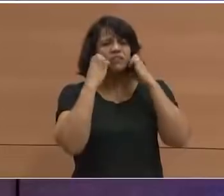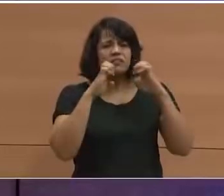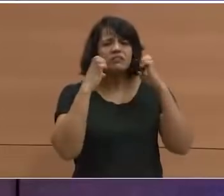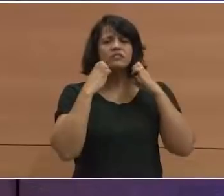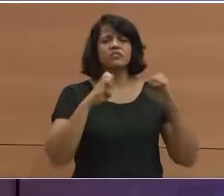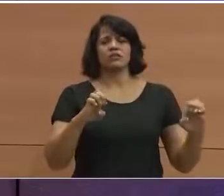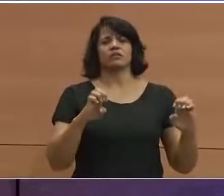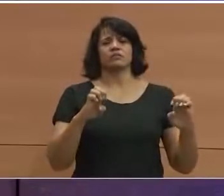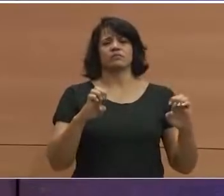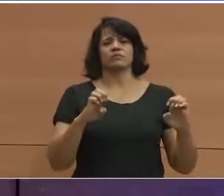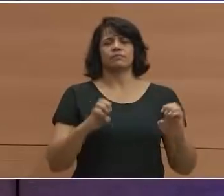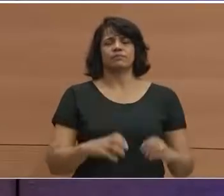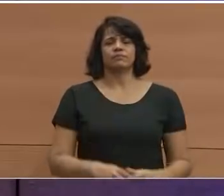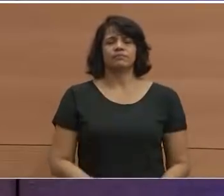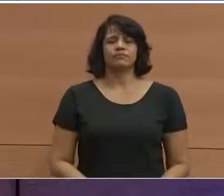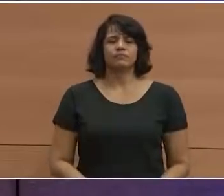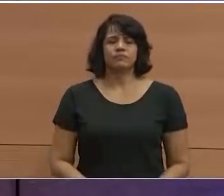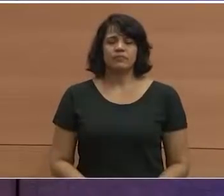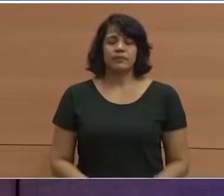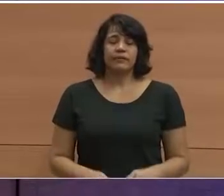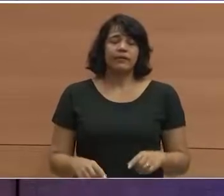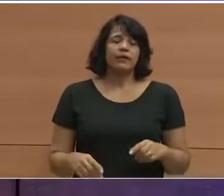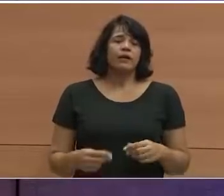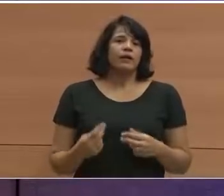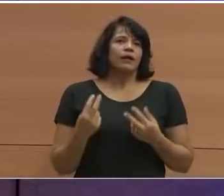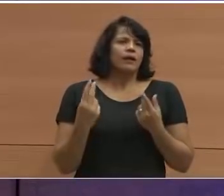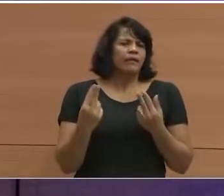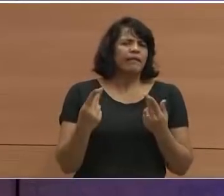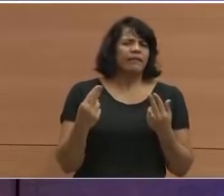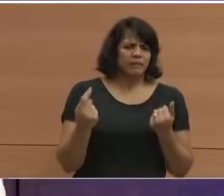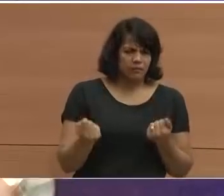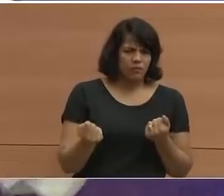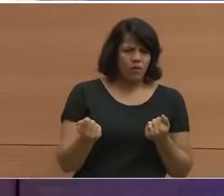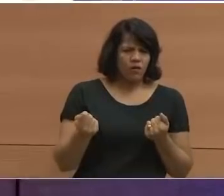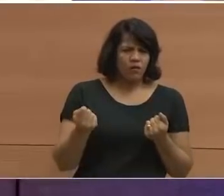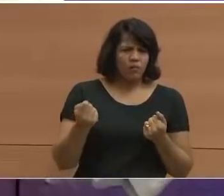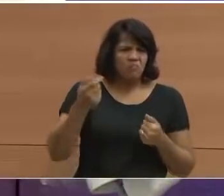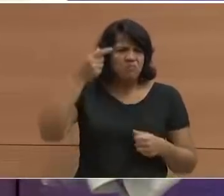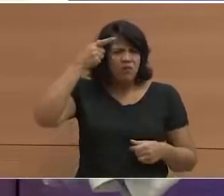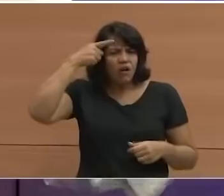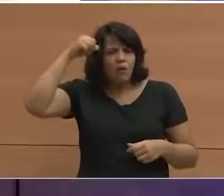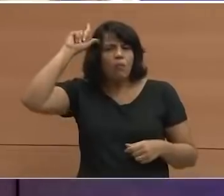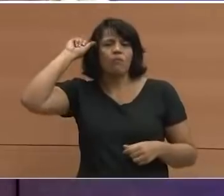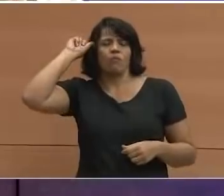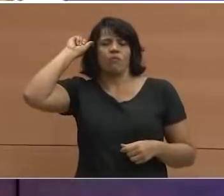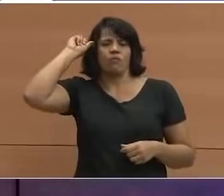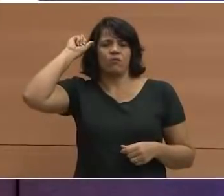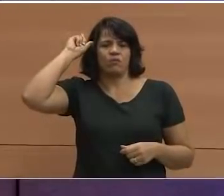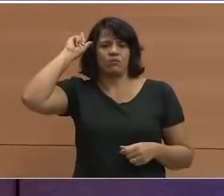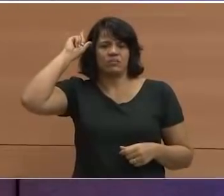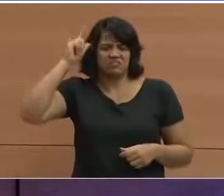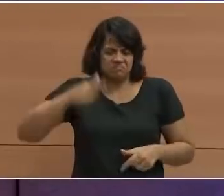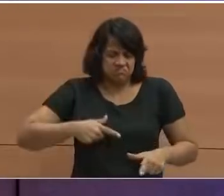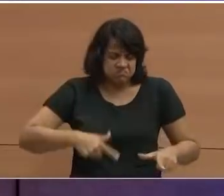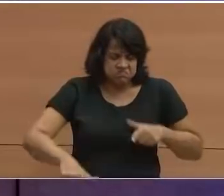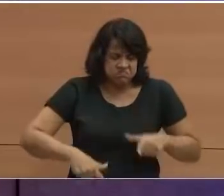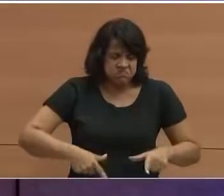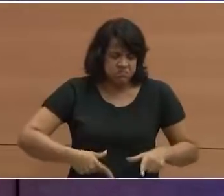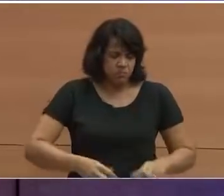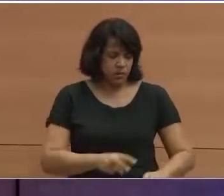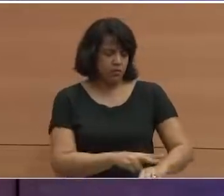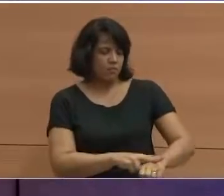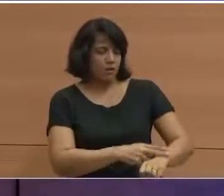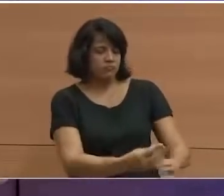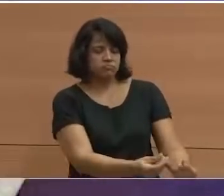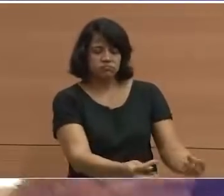que está arando no campo, que está trabalhando no campo. É digno de salário o trabalhador que trabalha para o